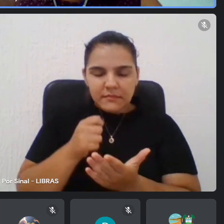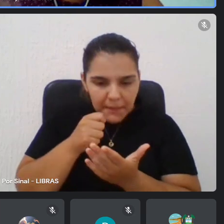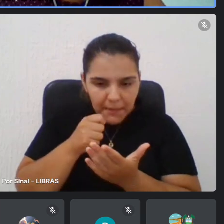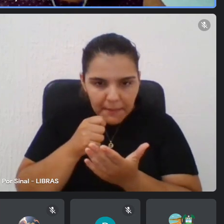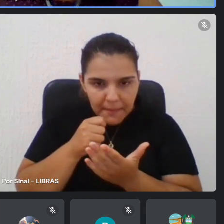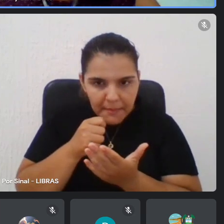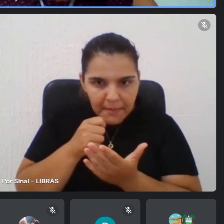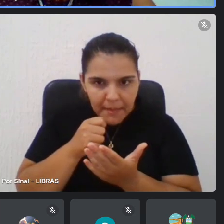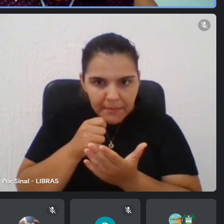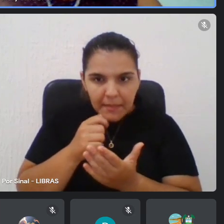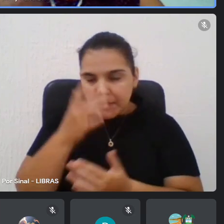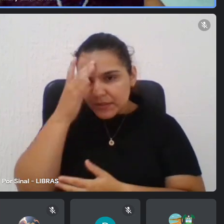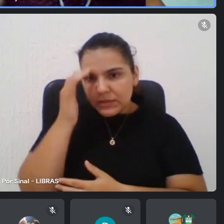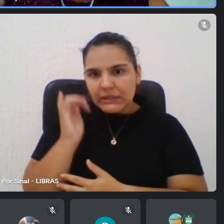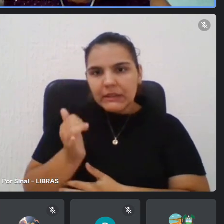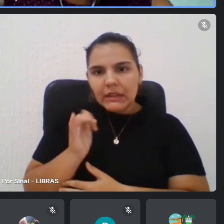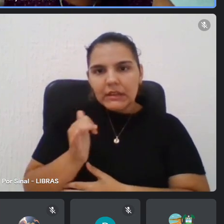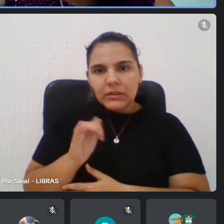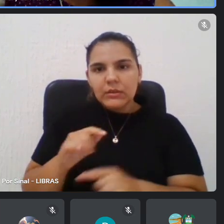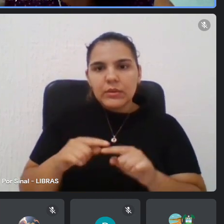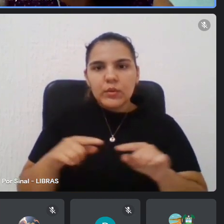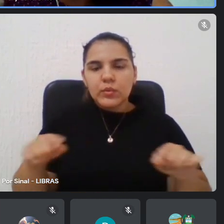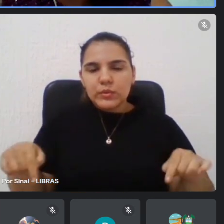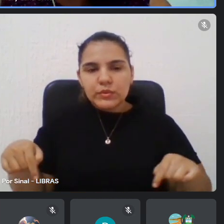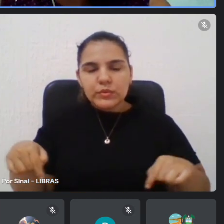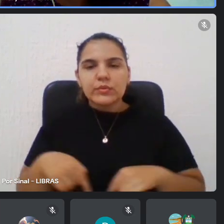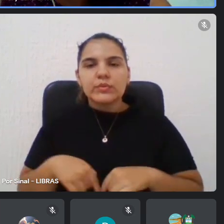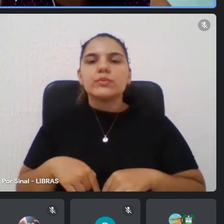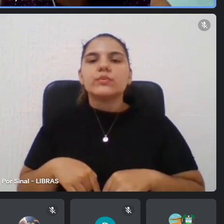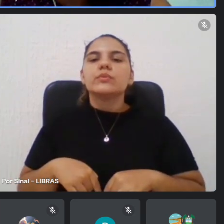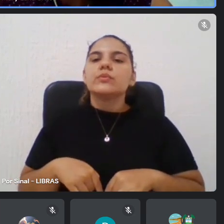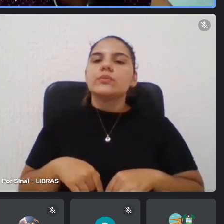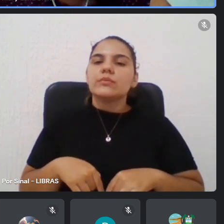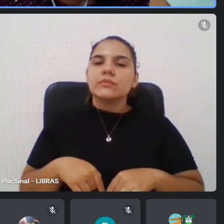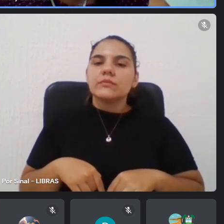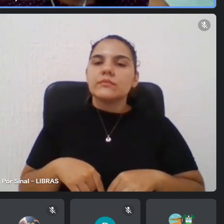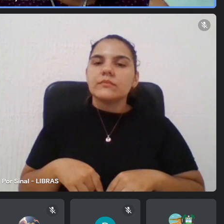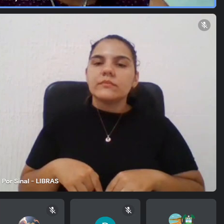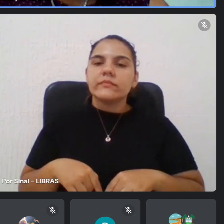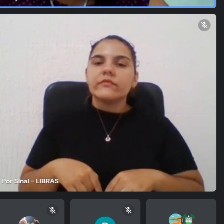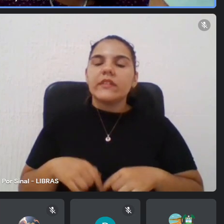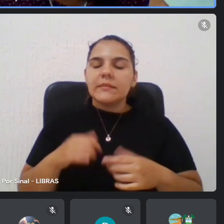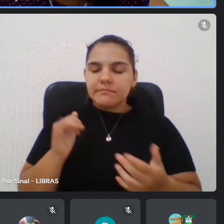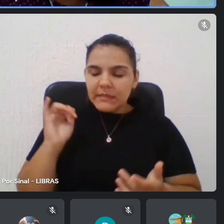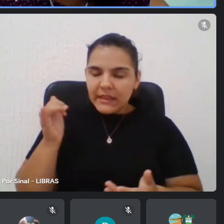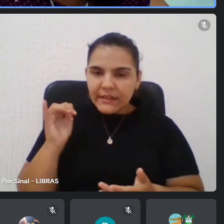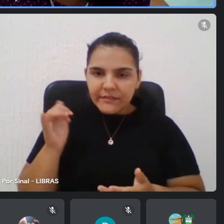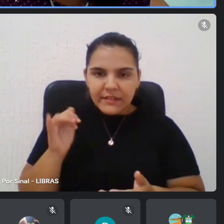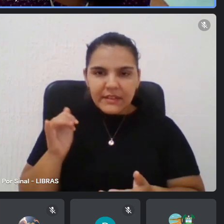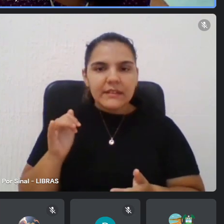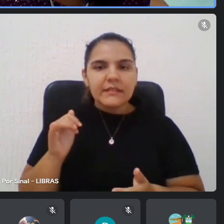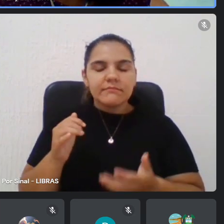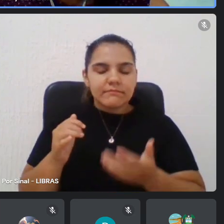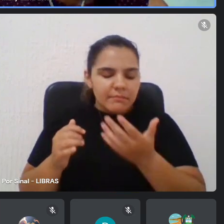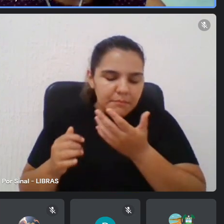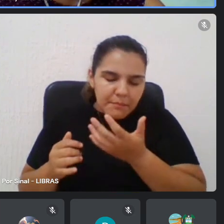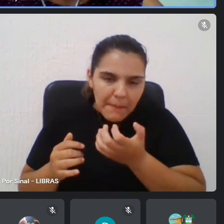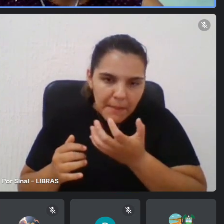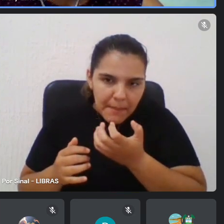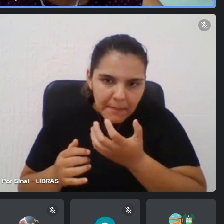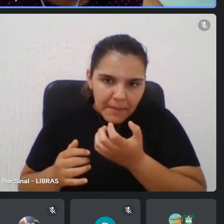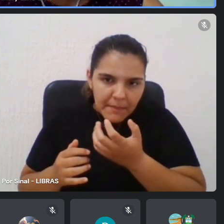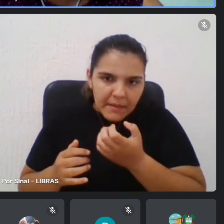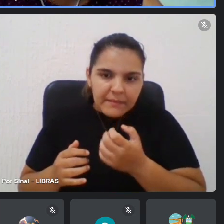narrador num estúdio, com as devidas condições técnicas, vai gravar todo o conteúdo do vídeo e as